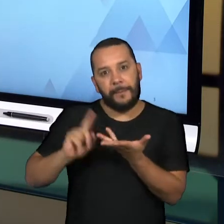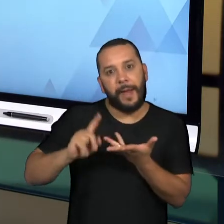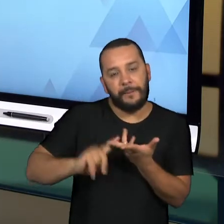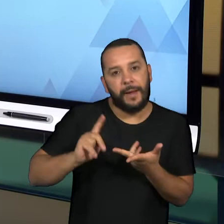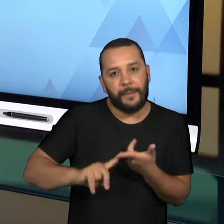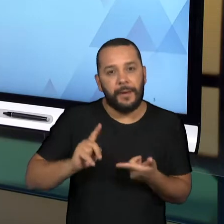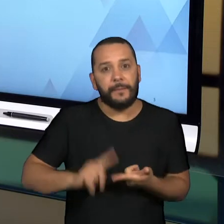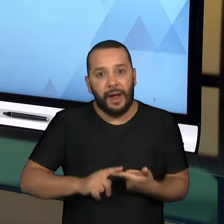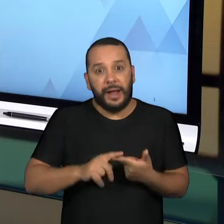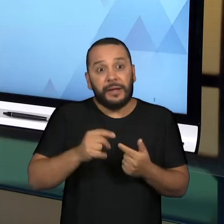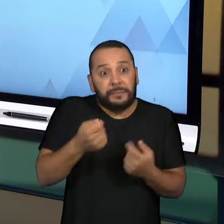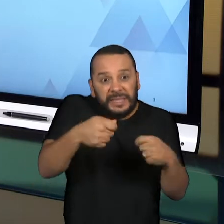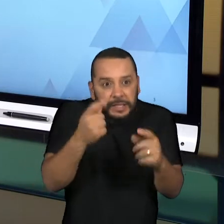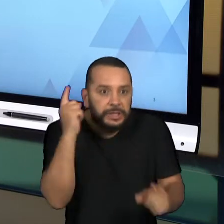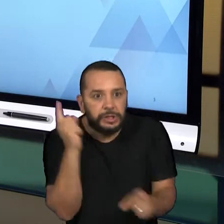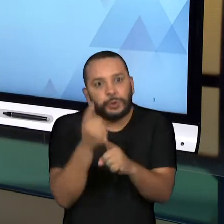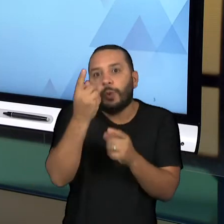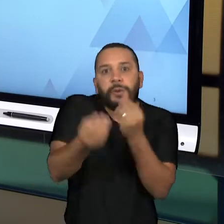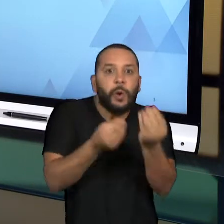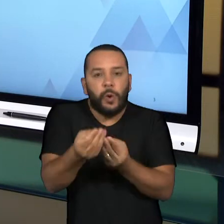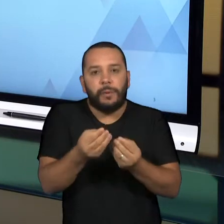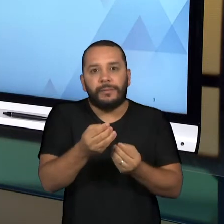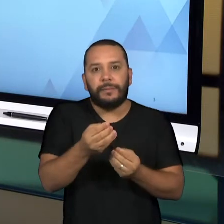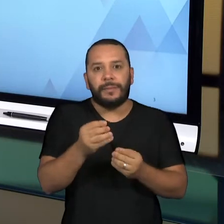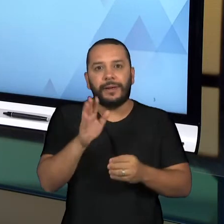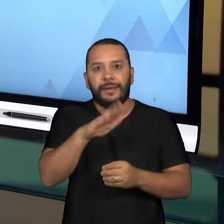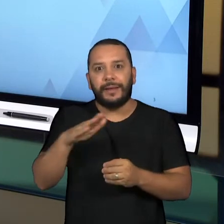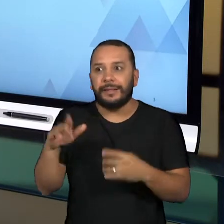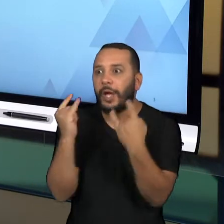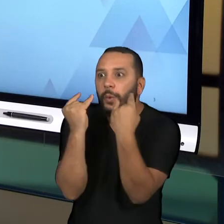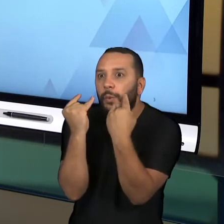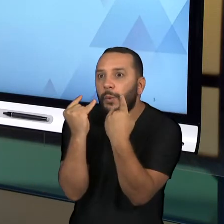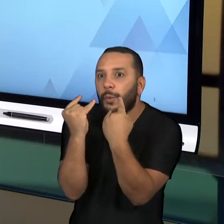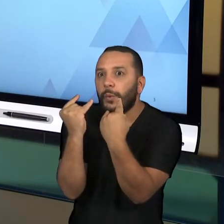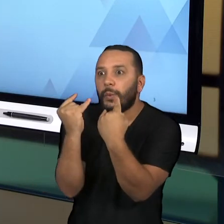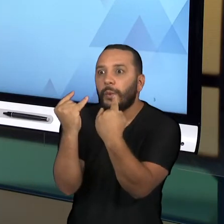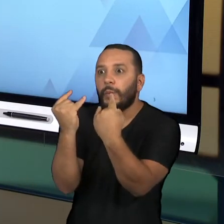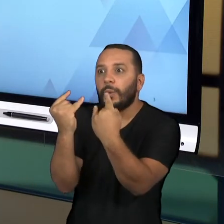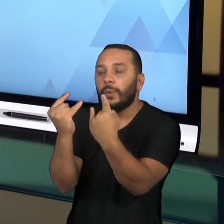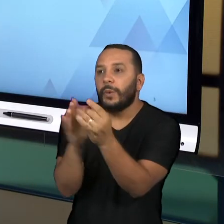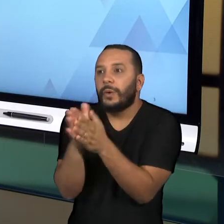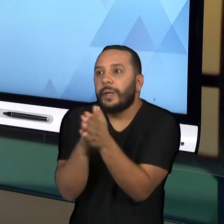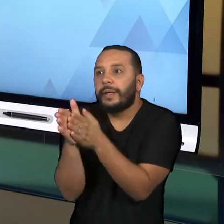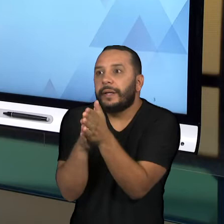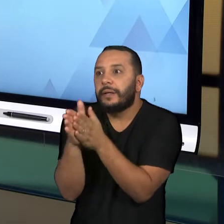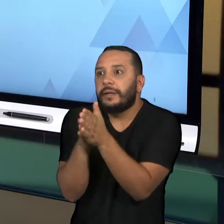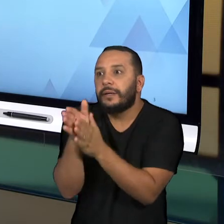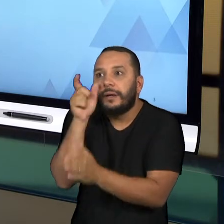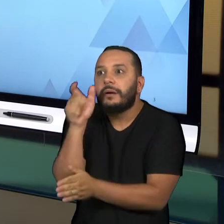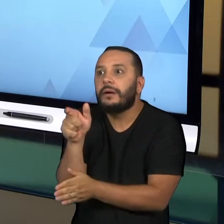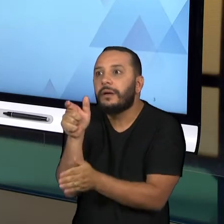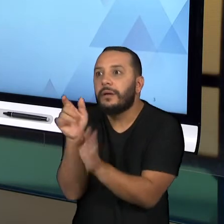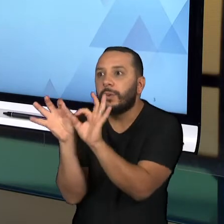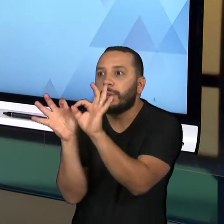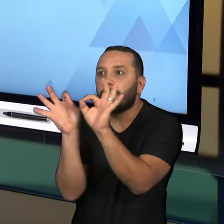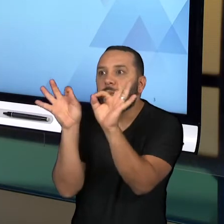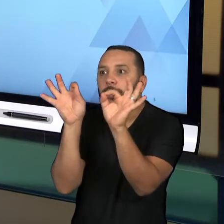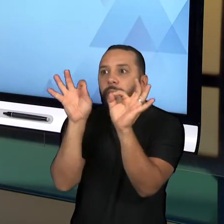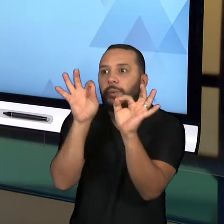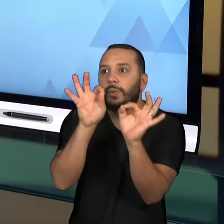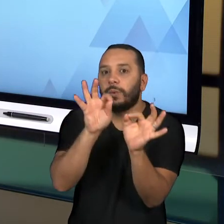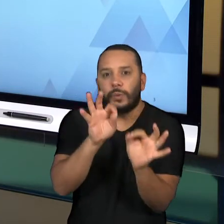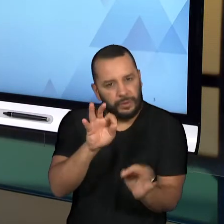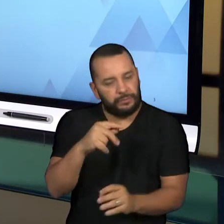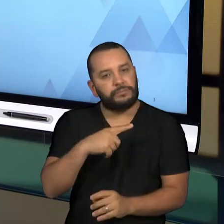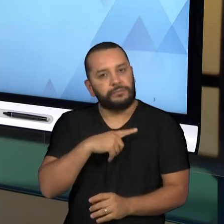traz um enigma isso pode prender a atenção do estudante então estudante pode parar né prestar